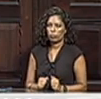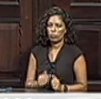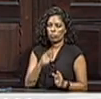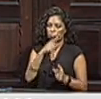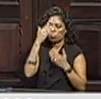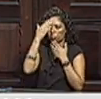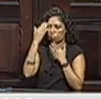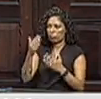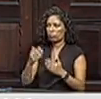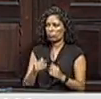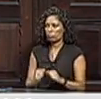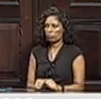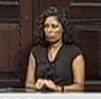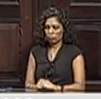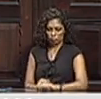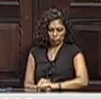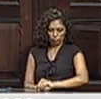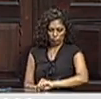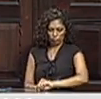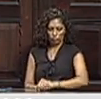obrigado.